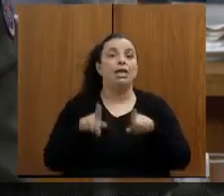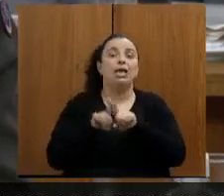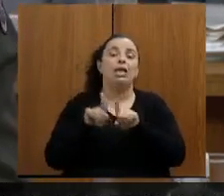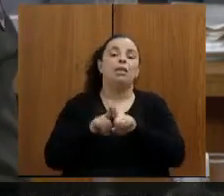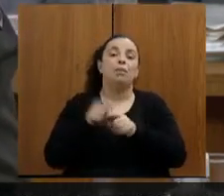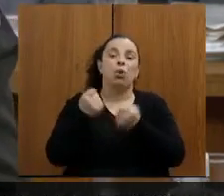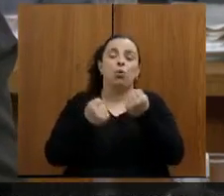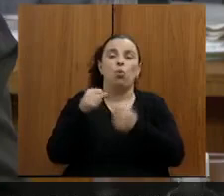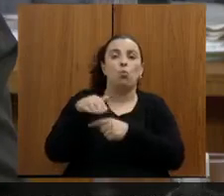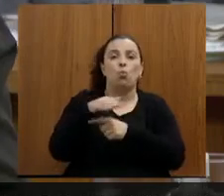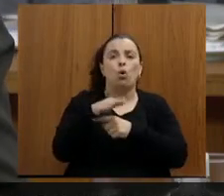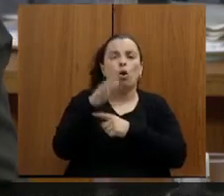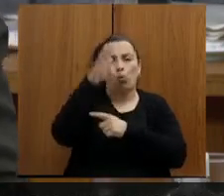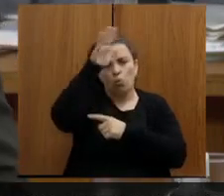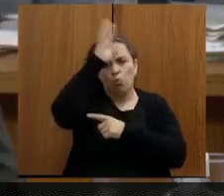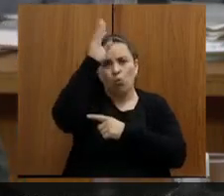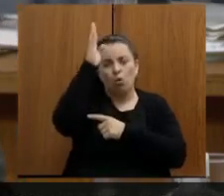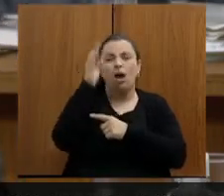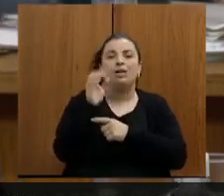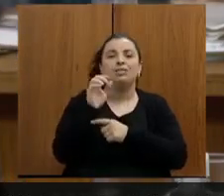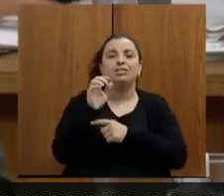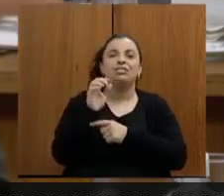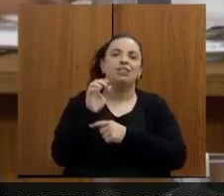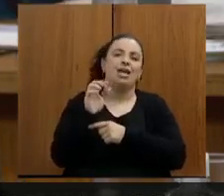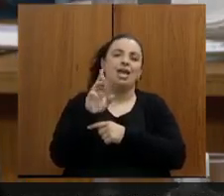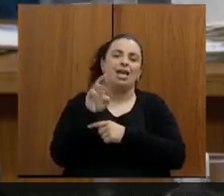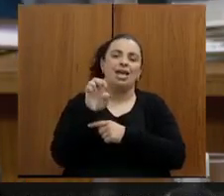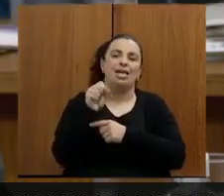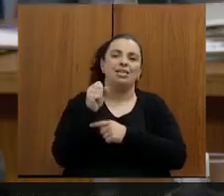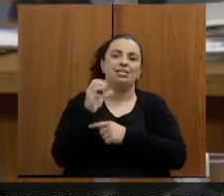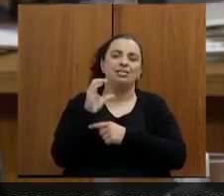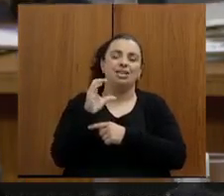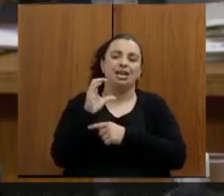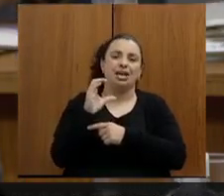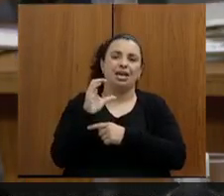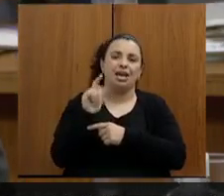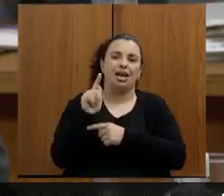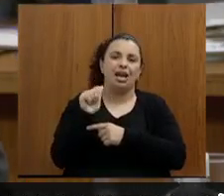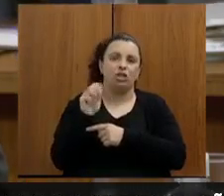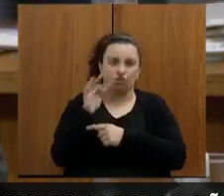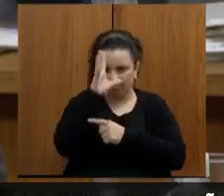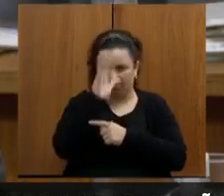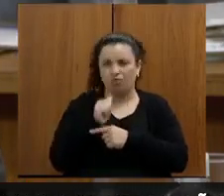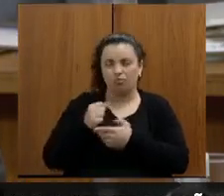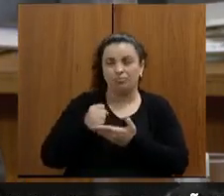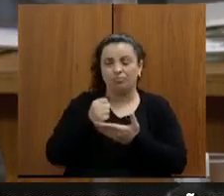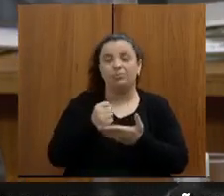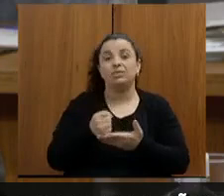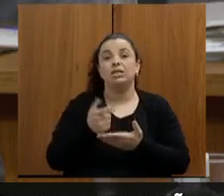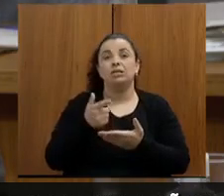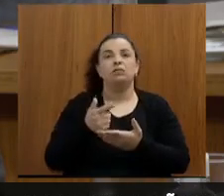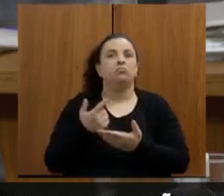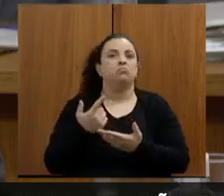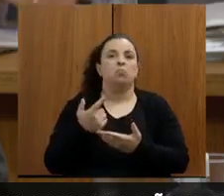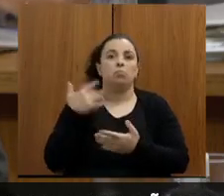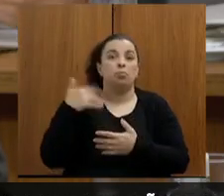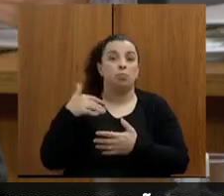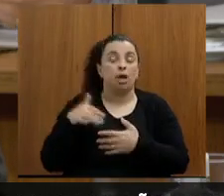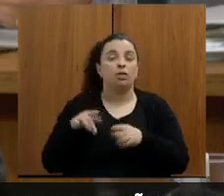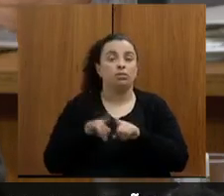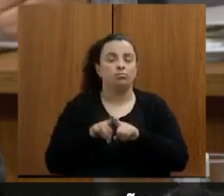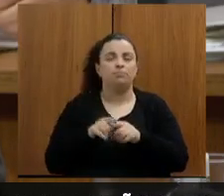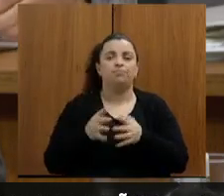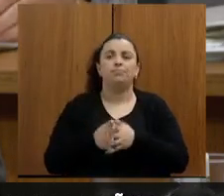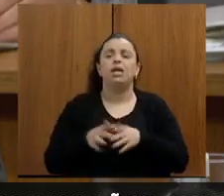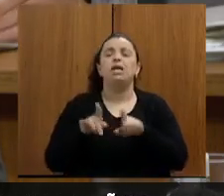350 mil reais segundo. Senhor falou da questão dos armários aí que o senhor é está repassando indicando para